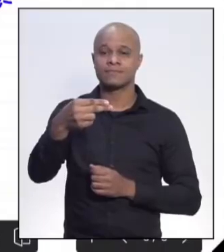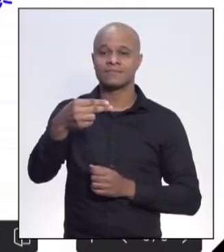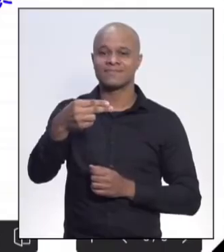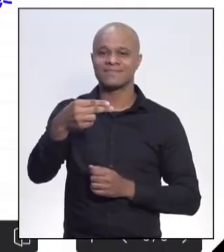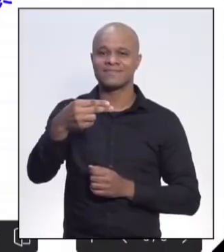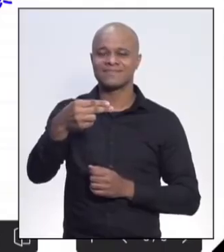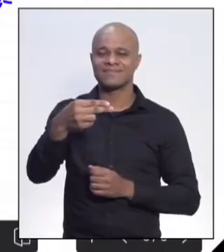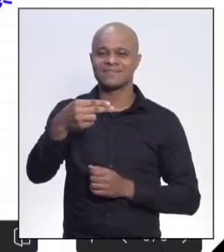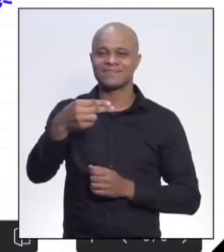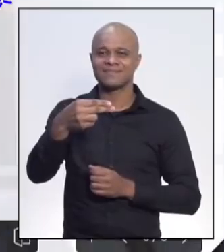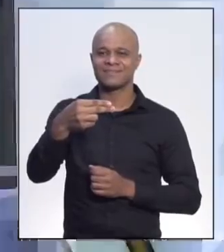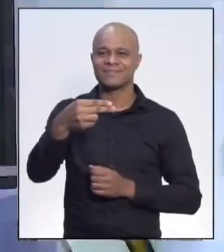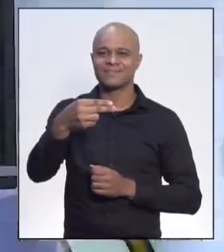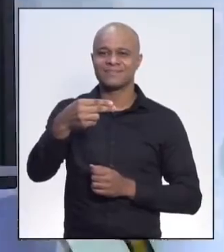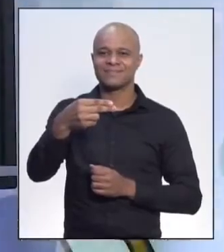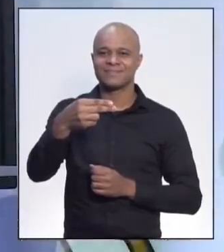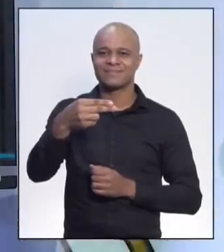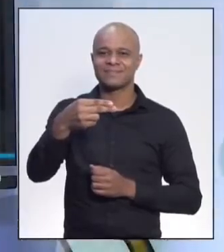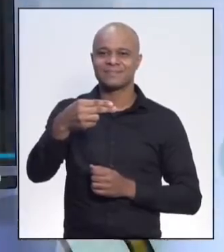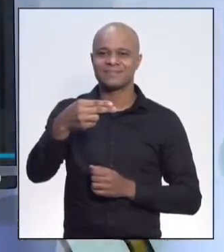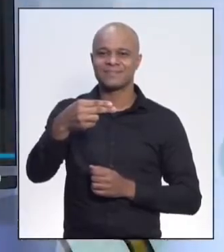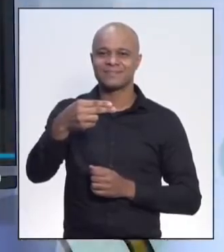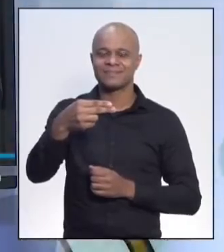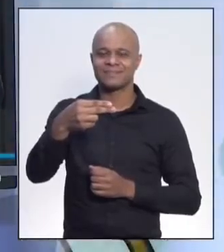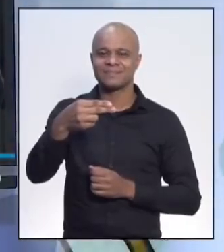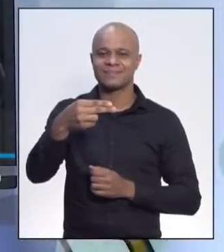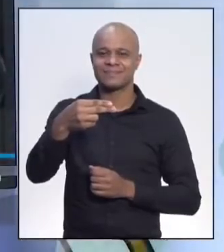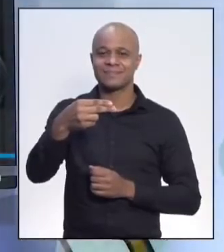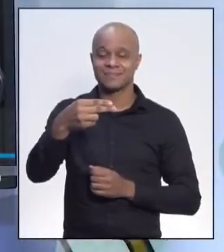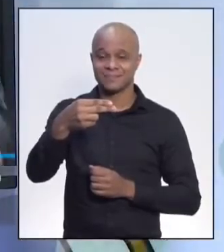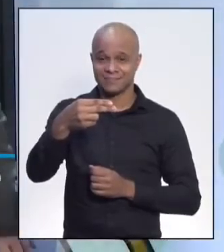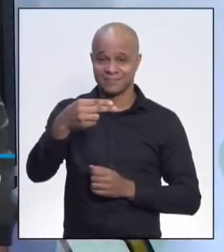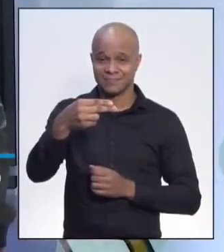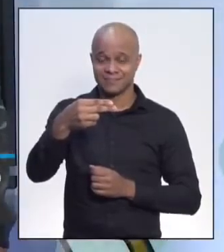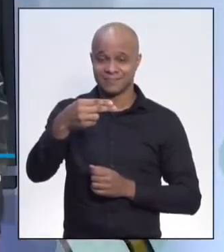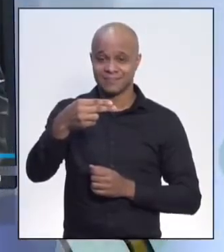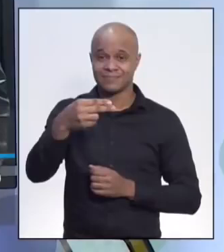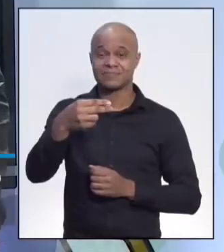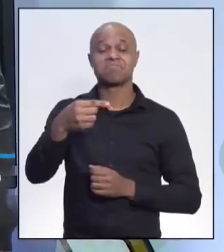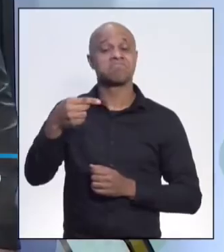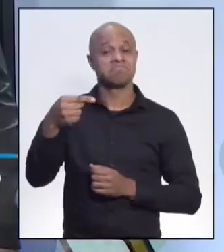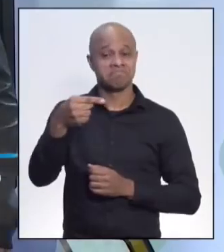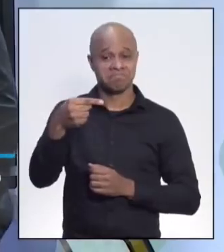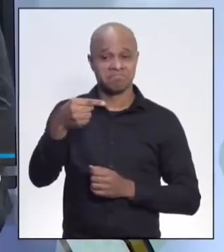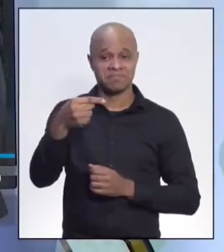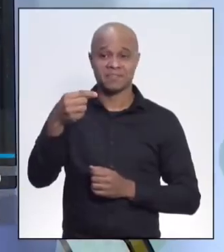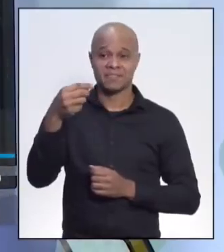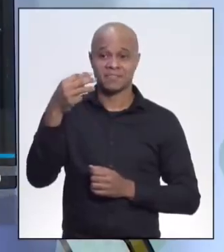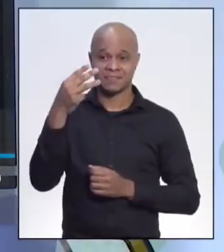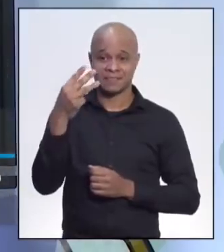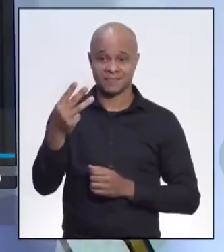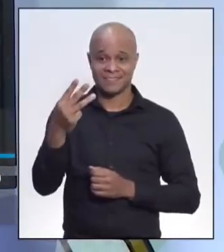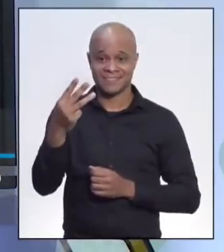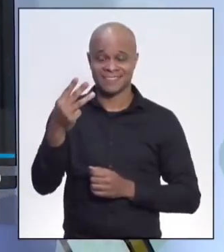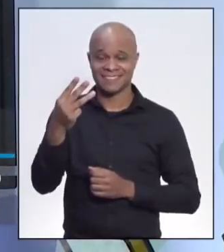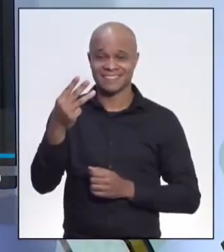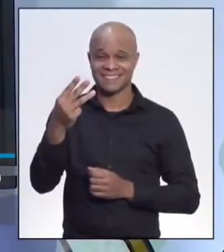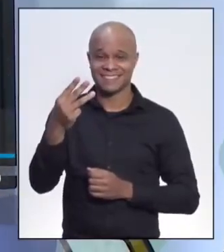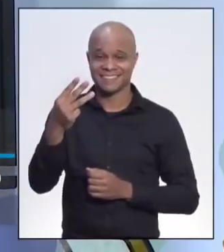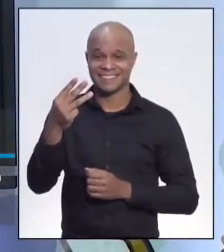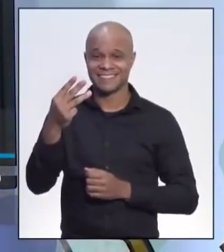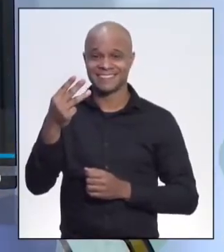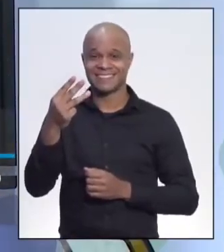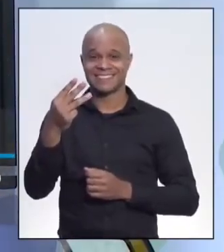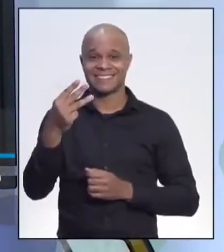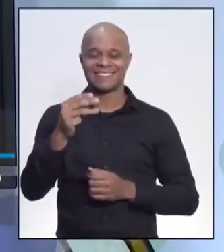né? Devo 2. Estou devendo, passo a dever mais 1 e agora, Osmar? Continuo devendo, né, Alessandra? Pois é, só que